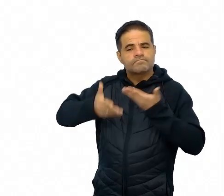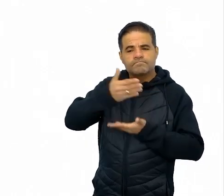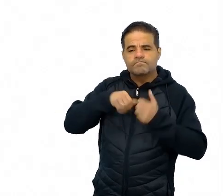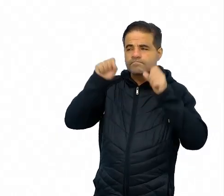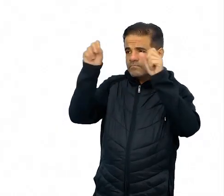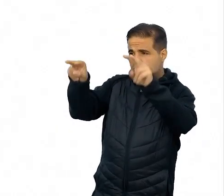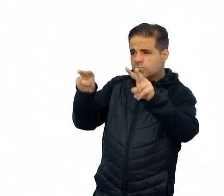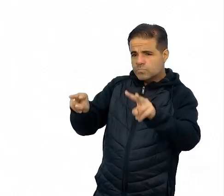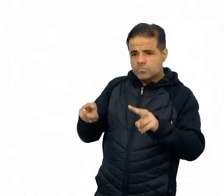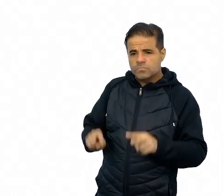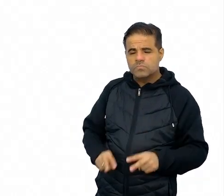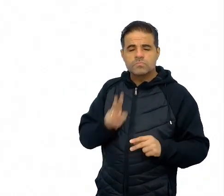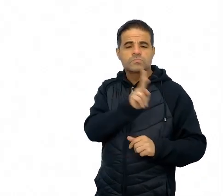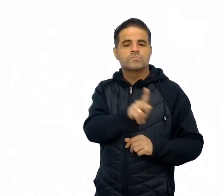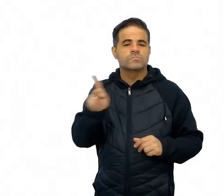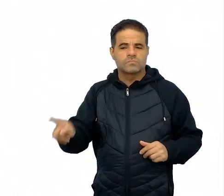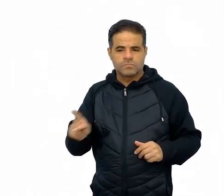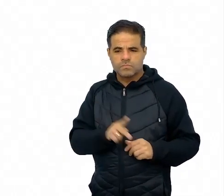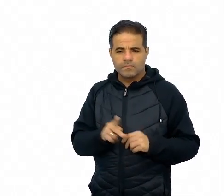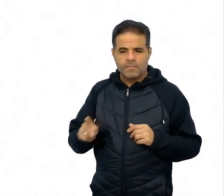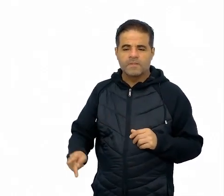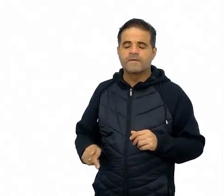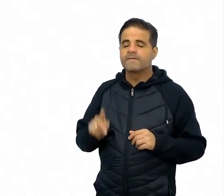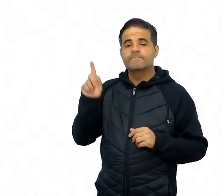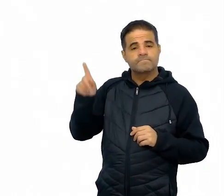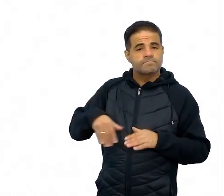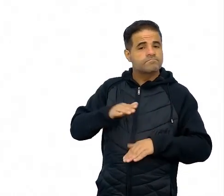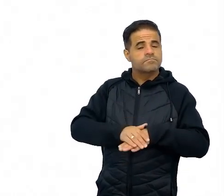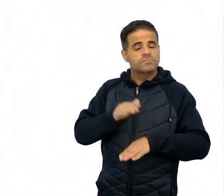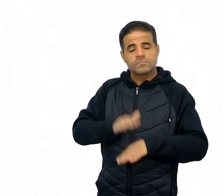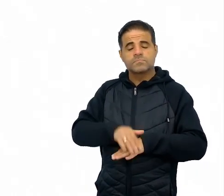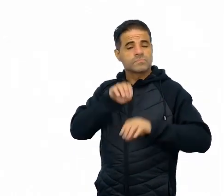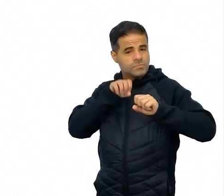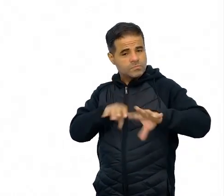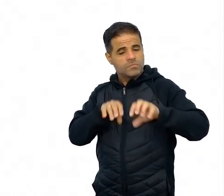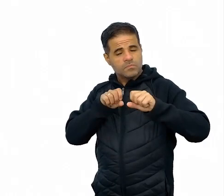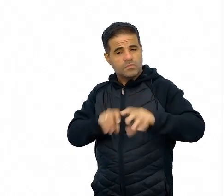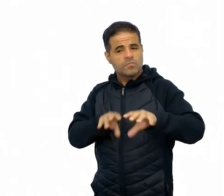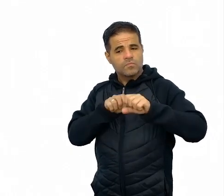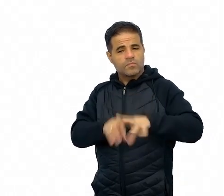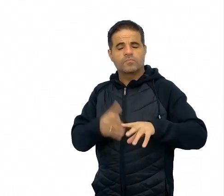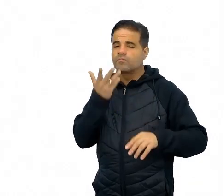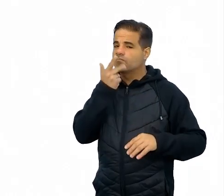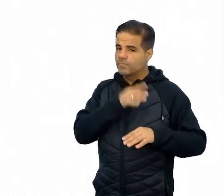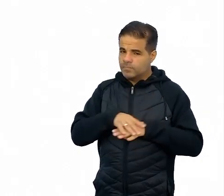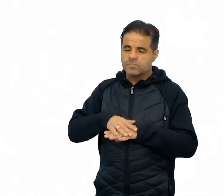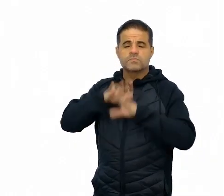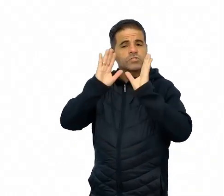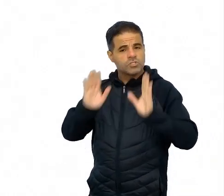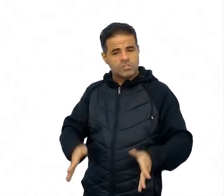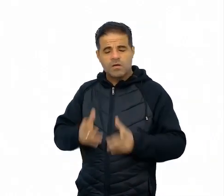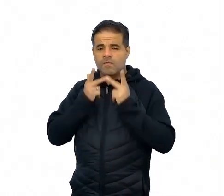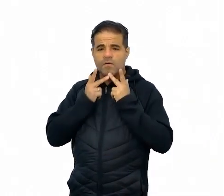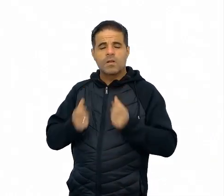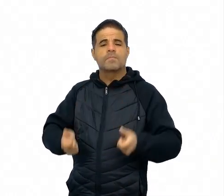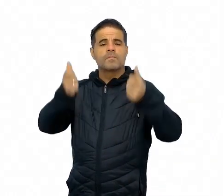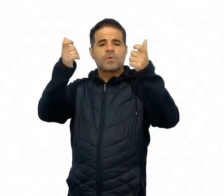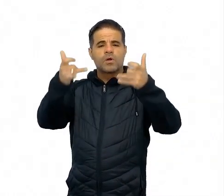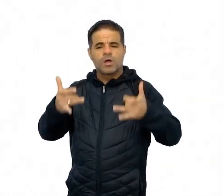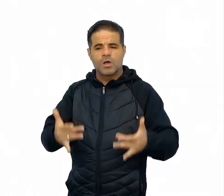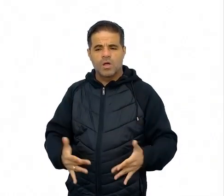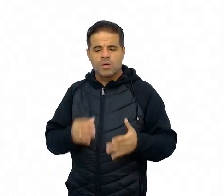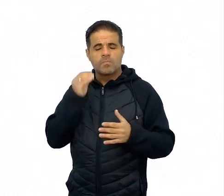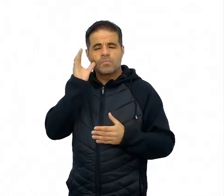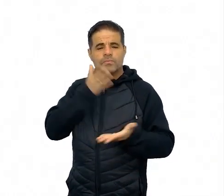olhando para o professor que ensina matemática, tá bom? Então, nós já falamos aqui do